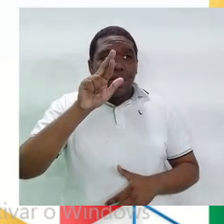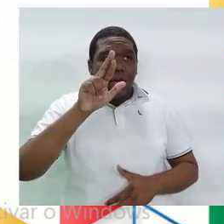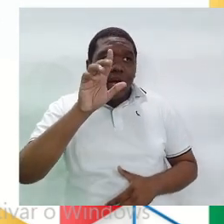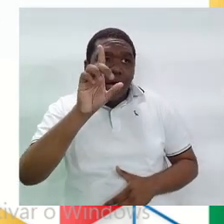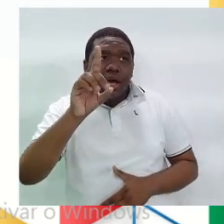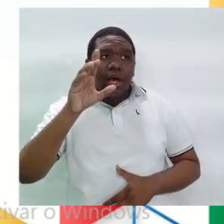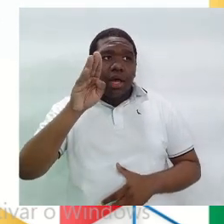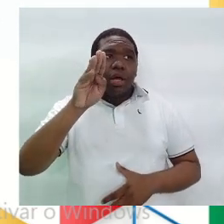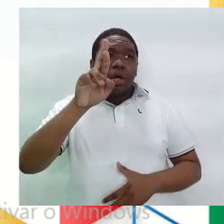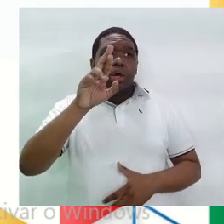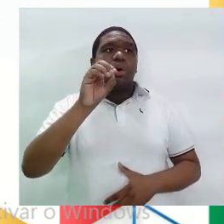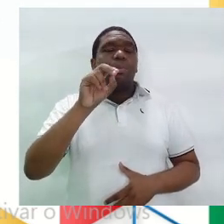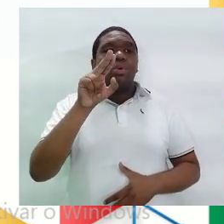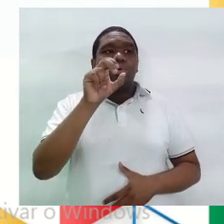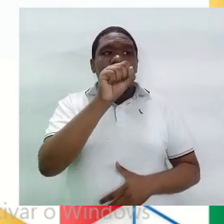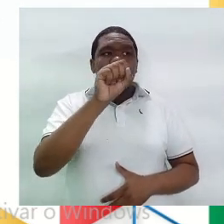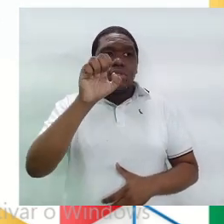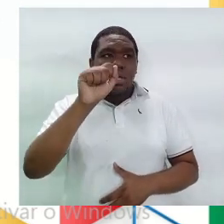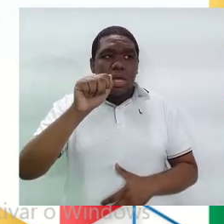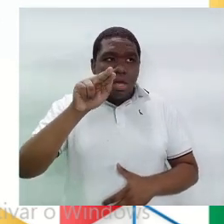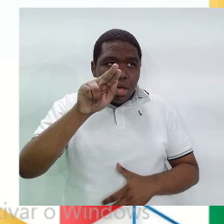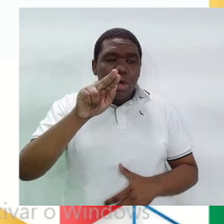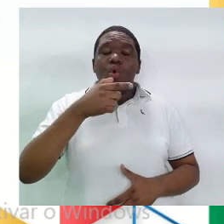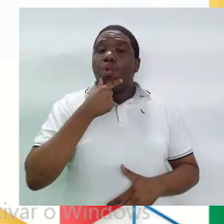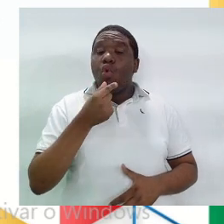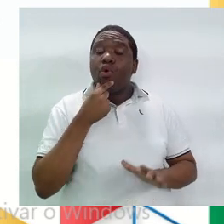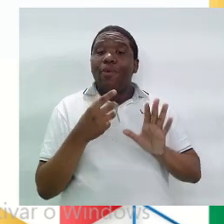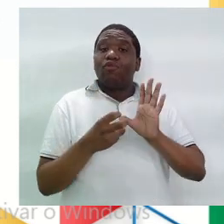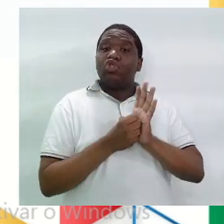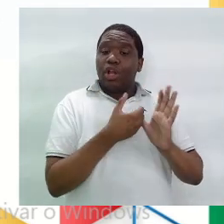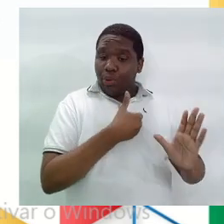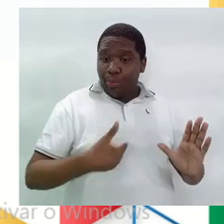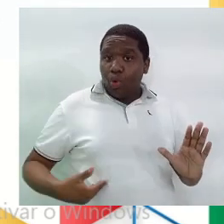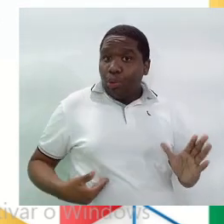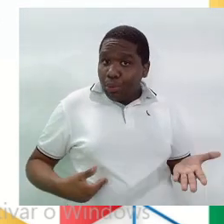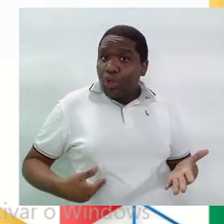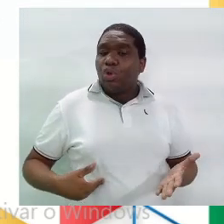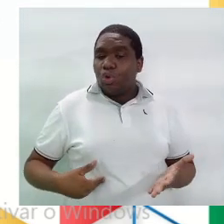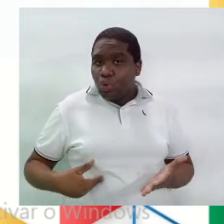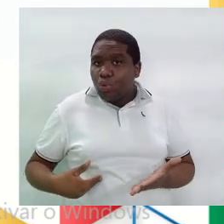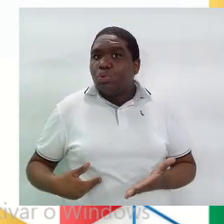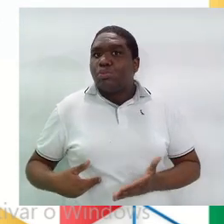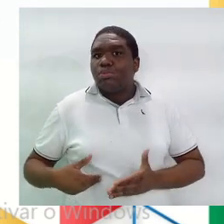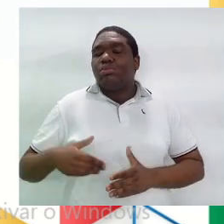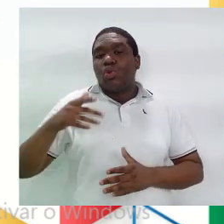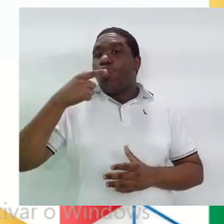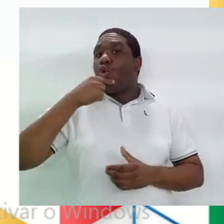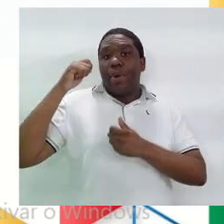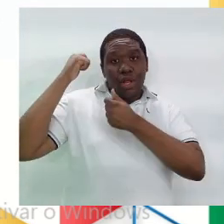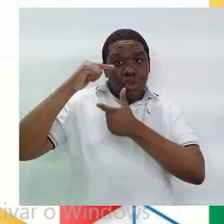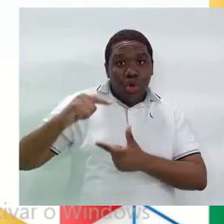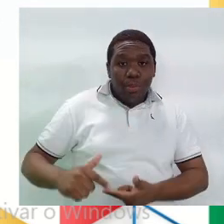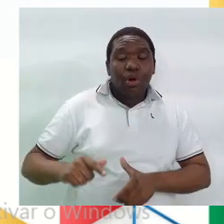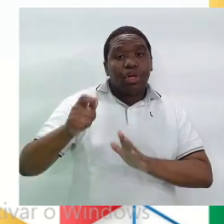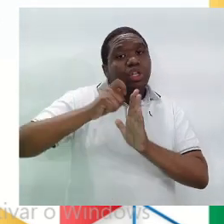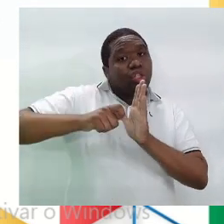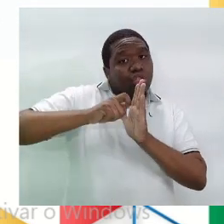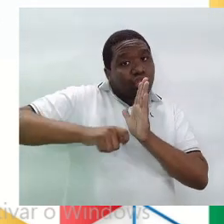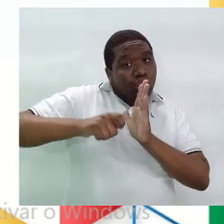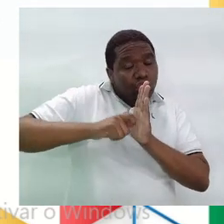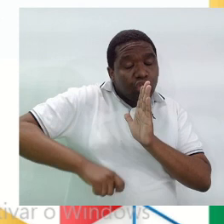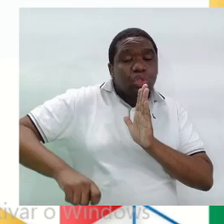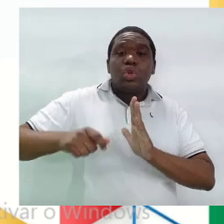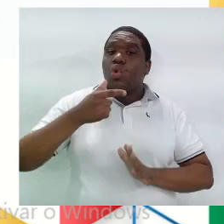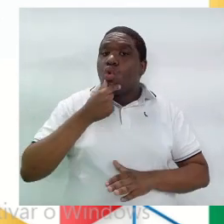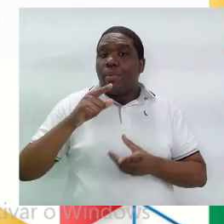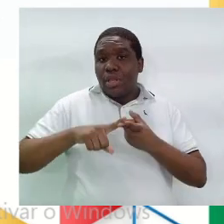Gardner. Foi um funcionário público britânico, antropólogo, escritor, ocultista e